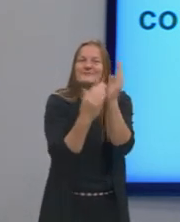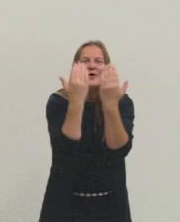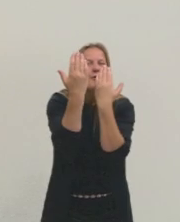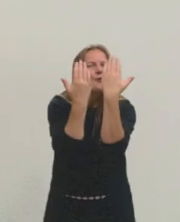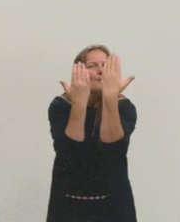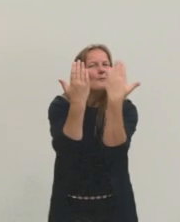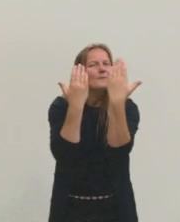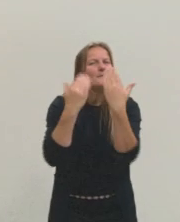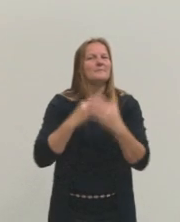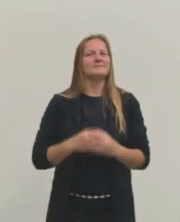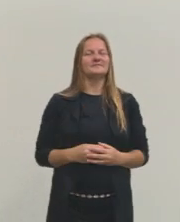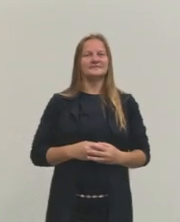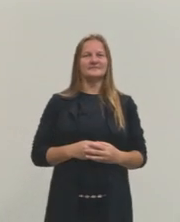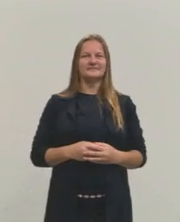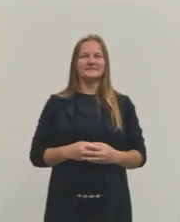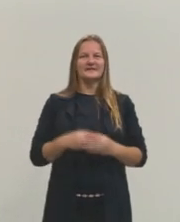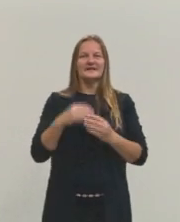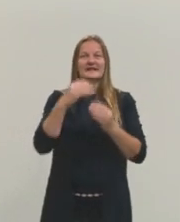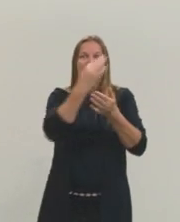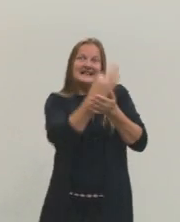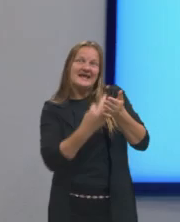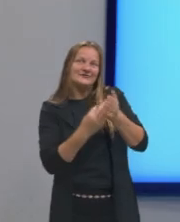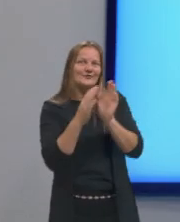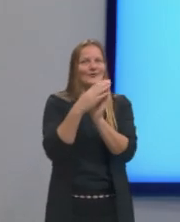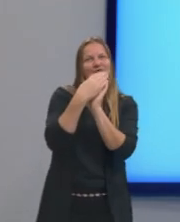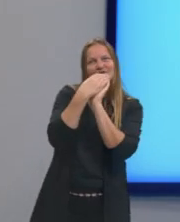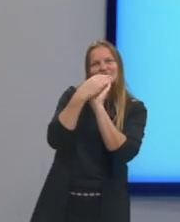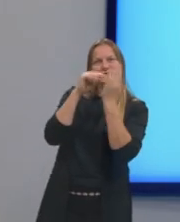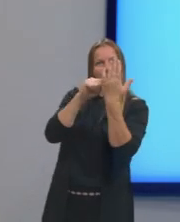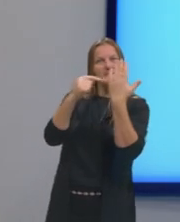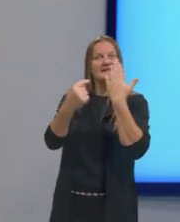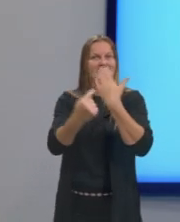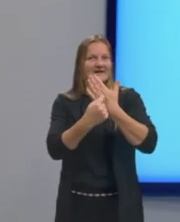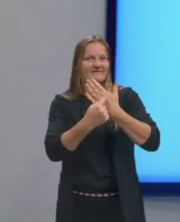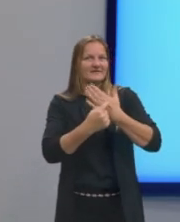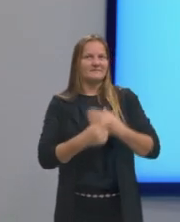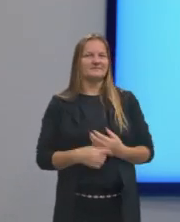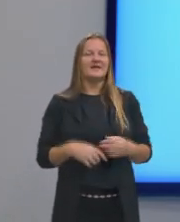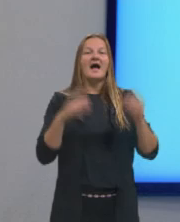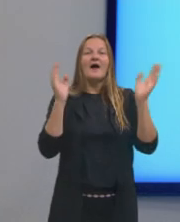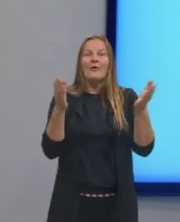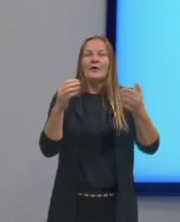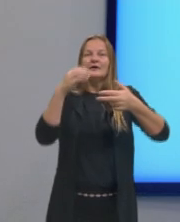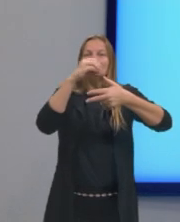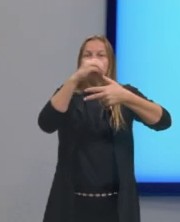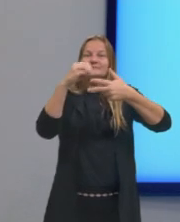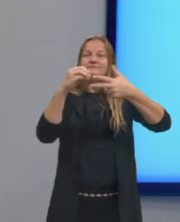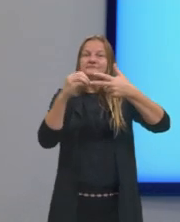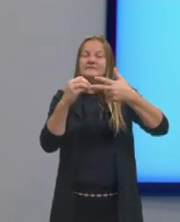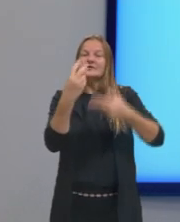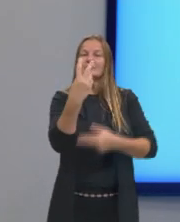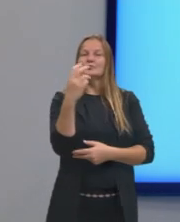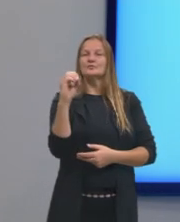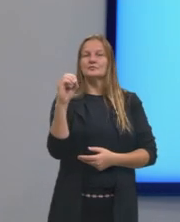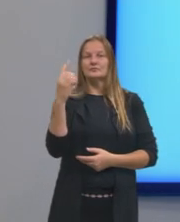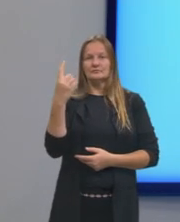comparação né do texto sanduíche e eu peguei aqui do Enem 2019